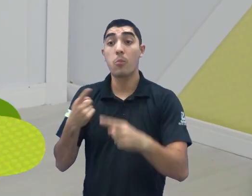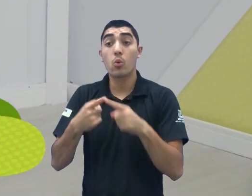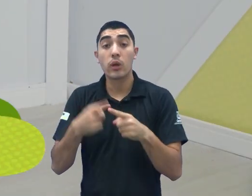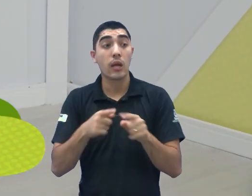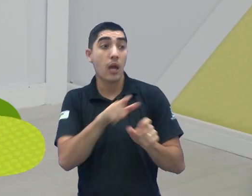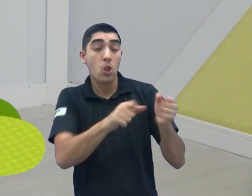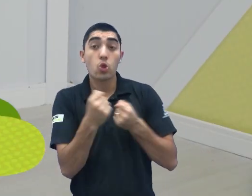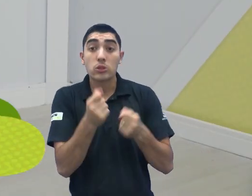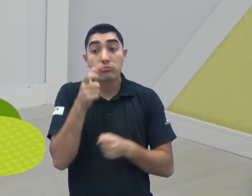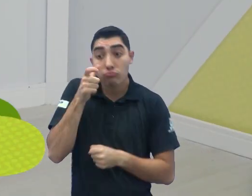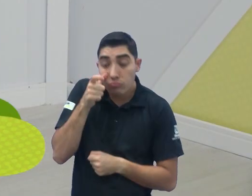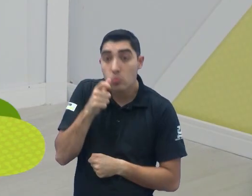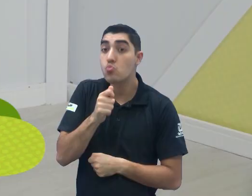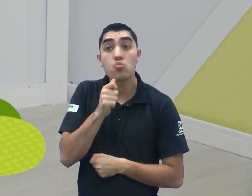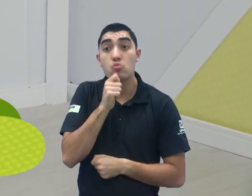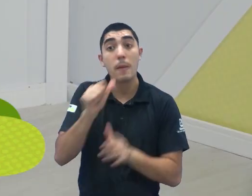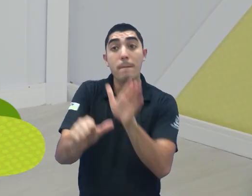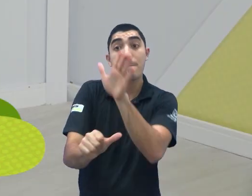não viu o time,